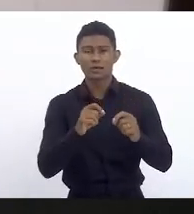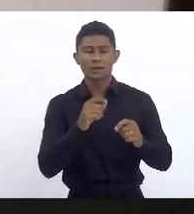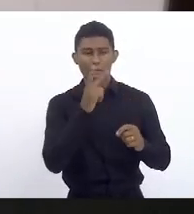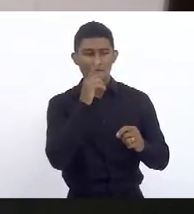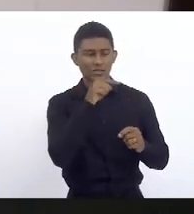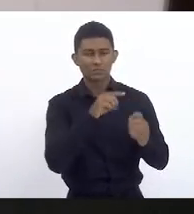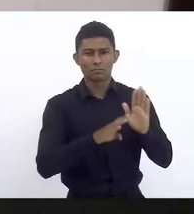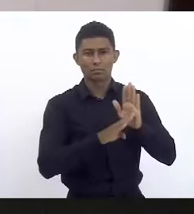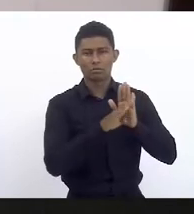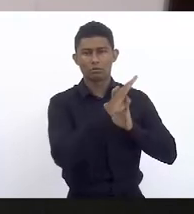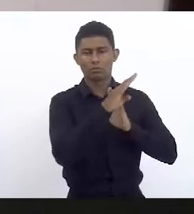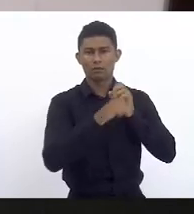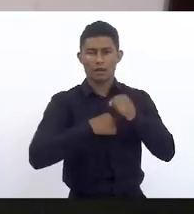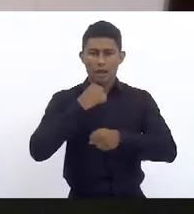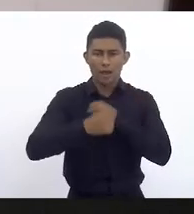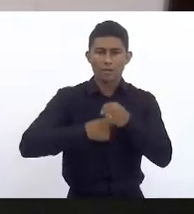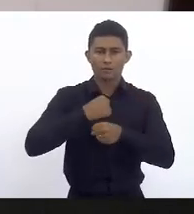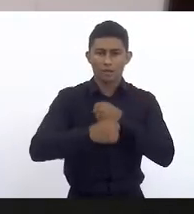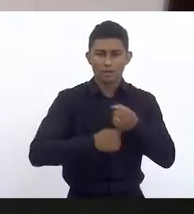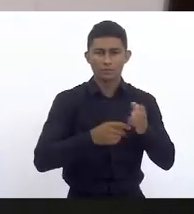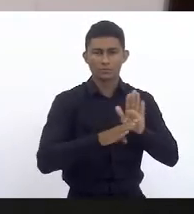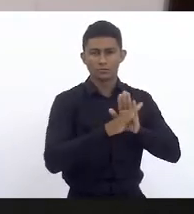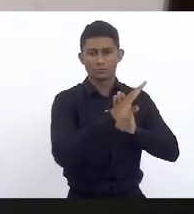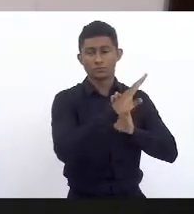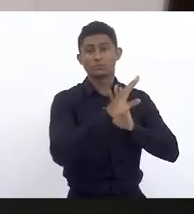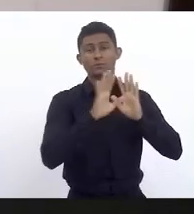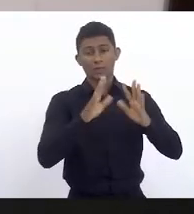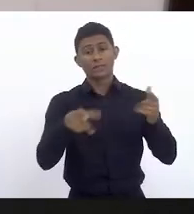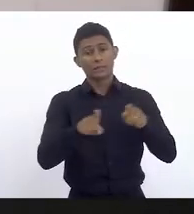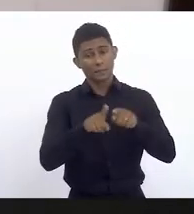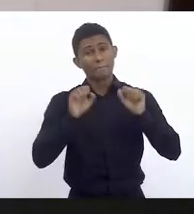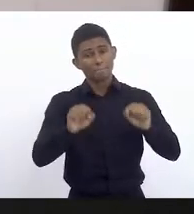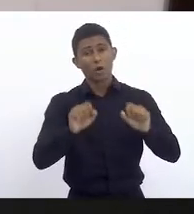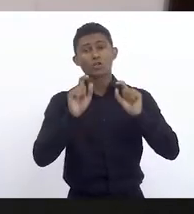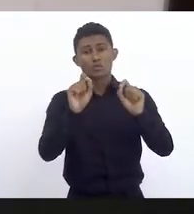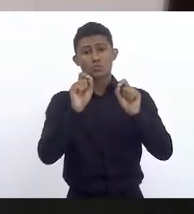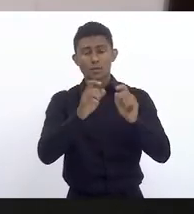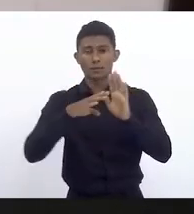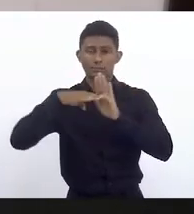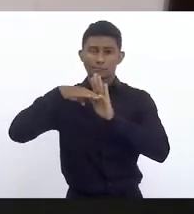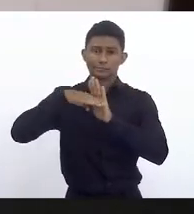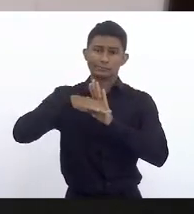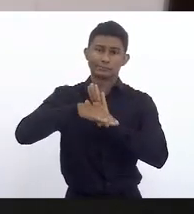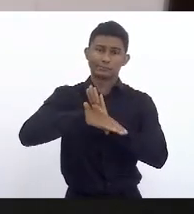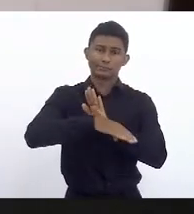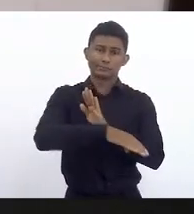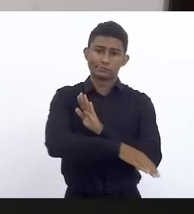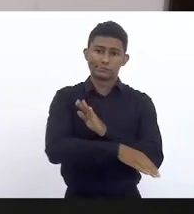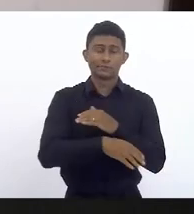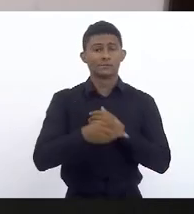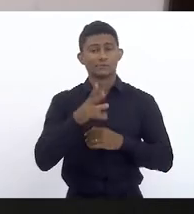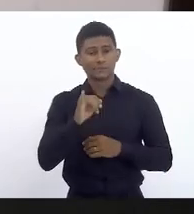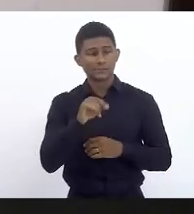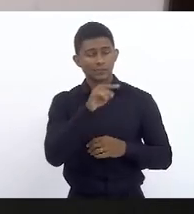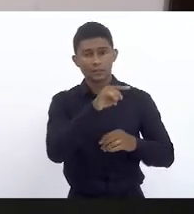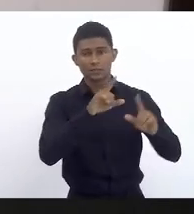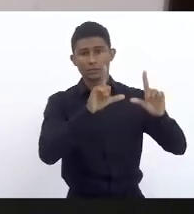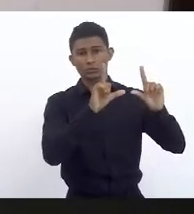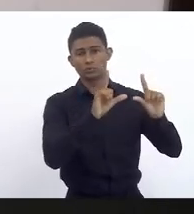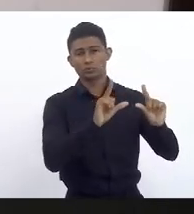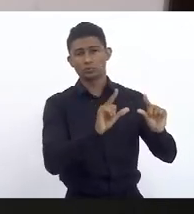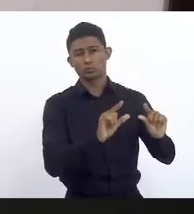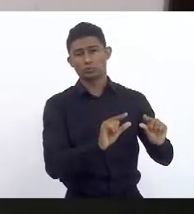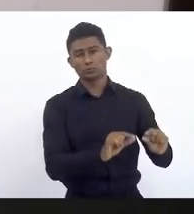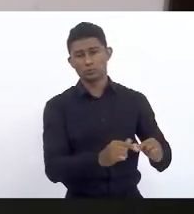anterior, mas ele pode ter um rumo descendente na medida que a produção caia